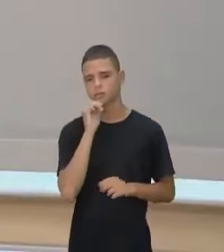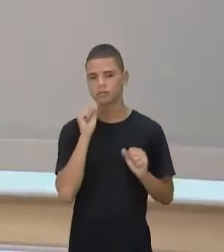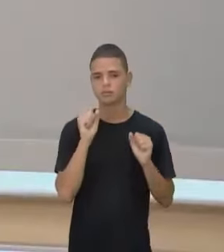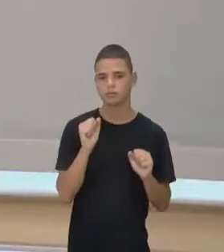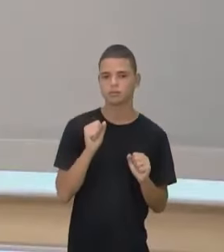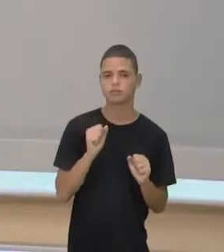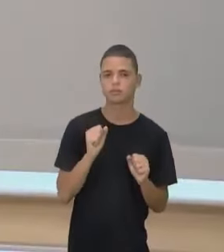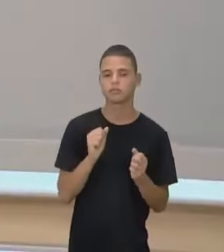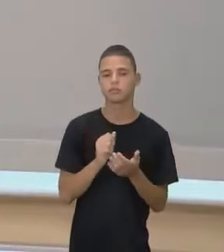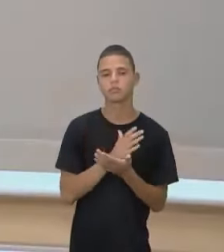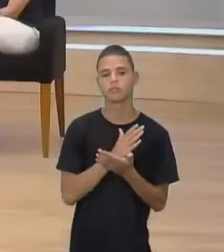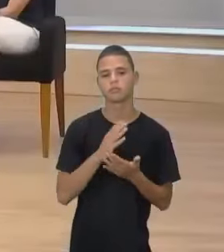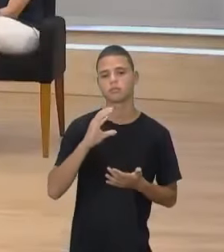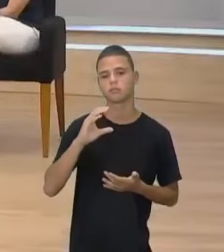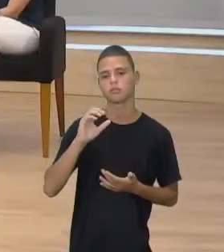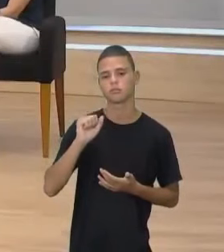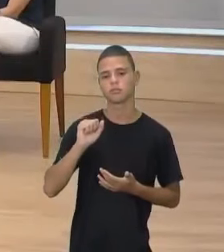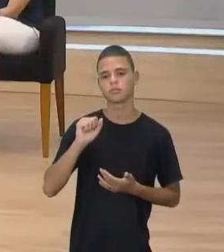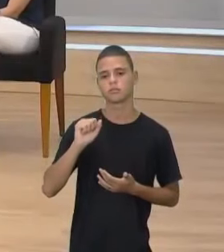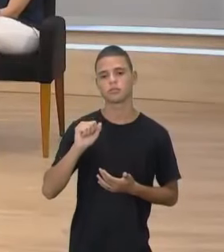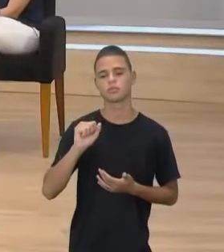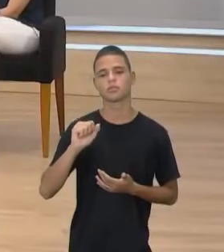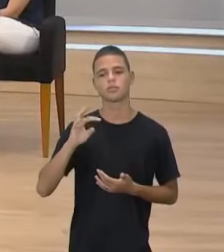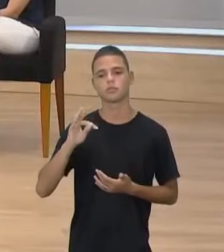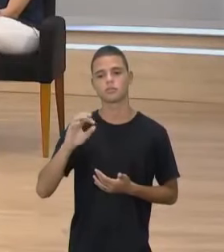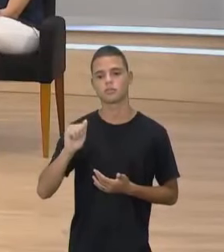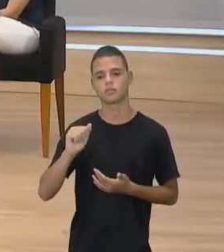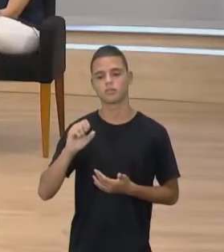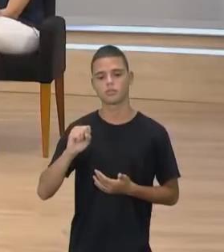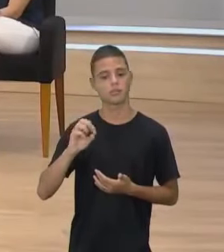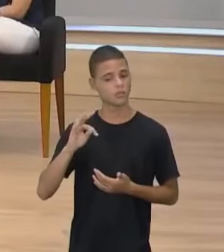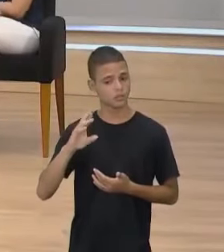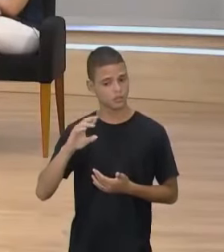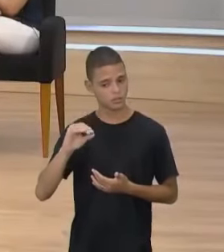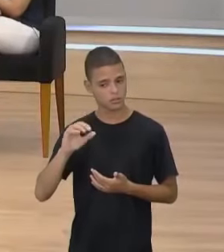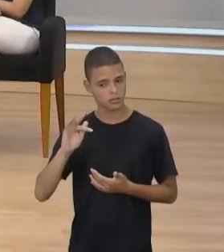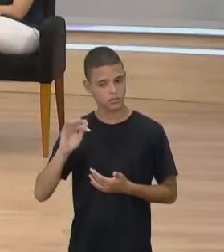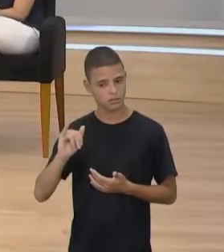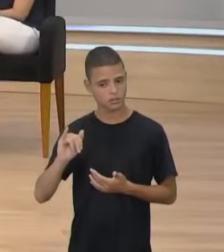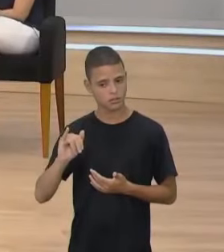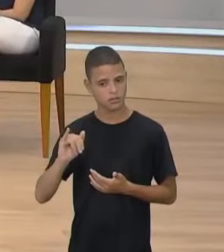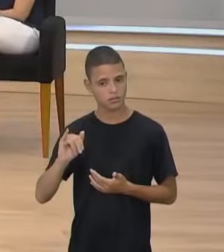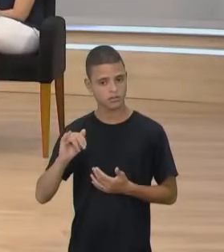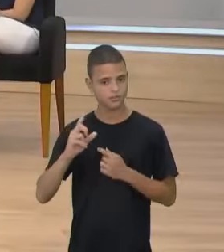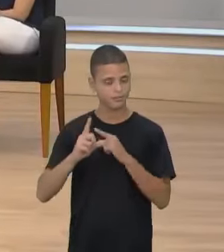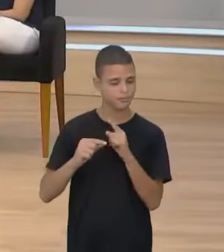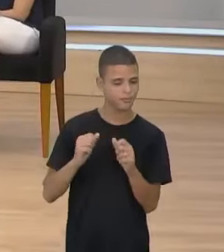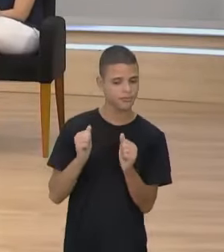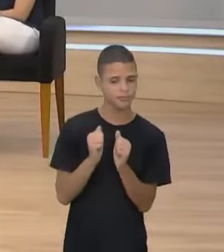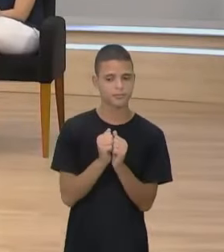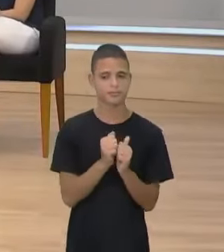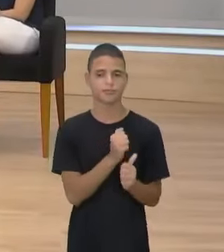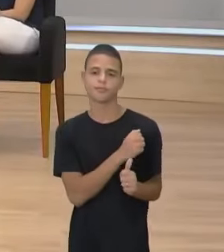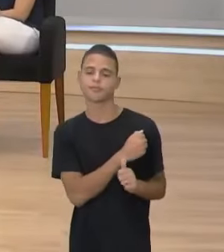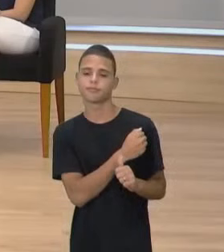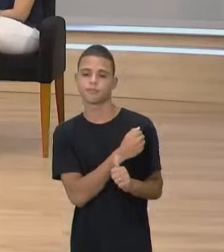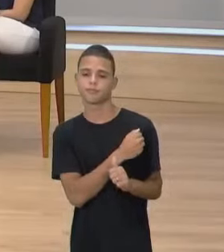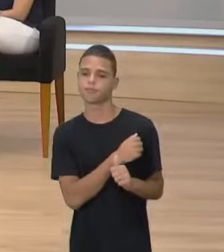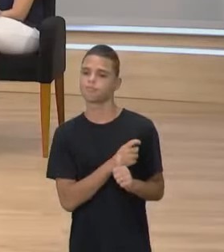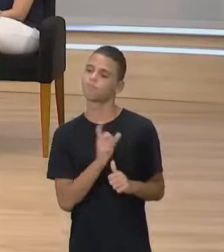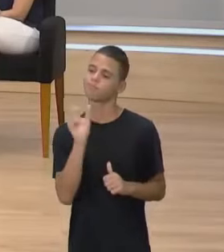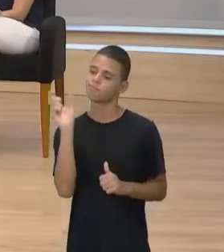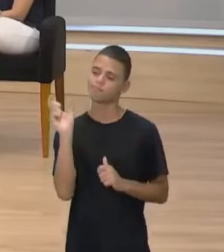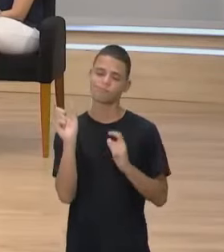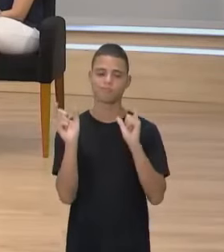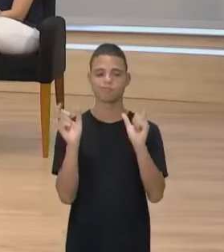de catástrofe? Boa, boa. Essa é uma coisa para a gente brincar depois com os alunos, né? A força da